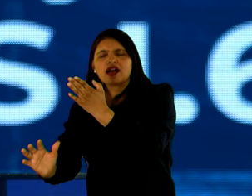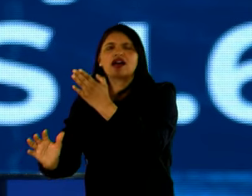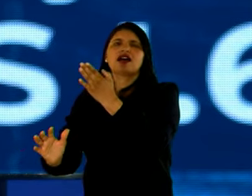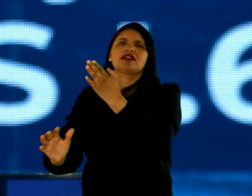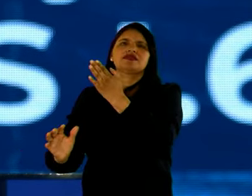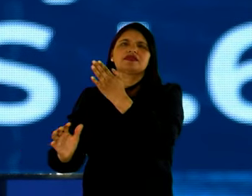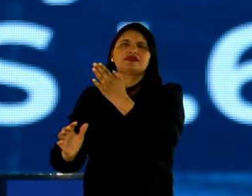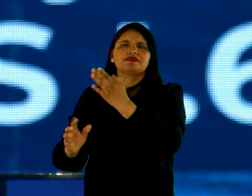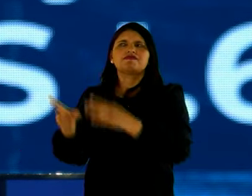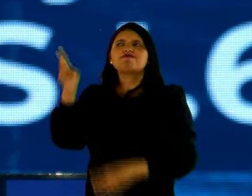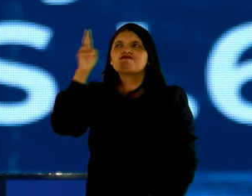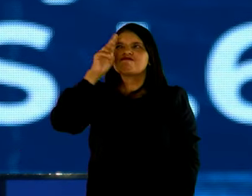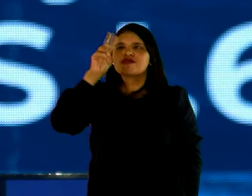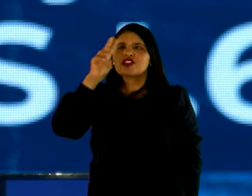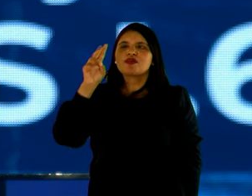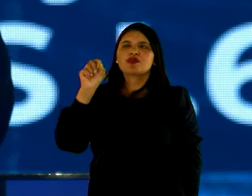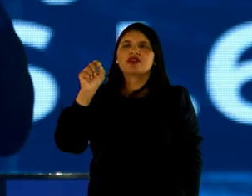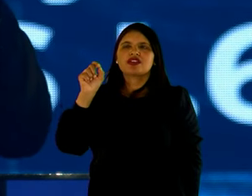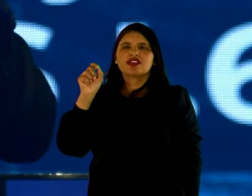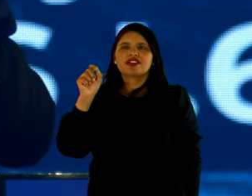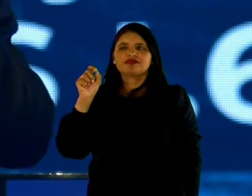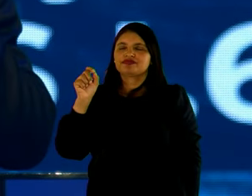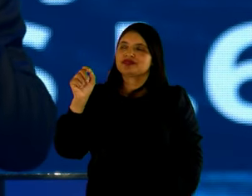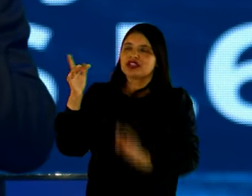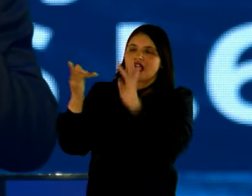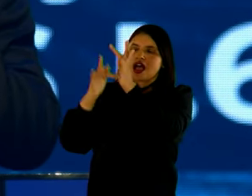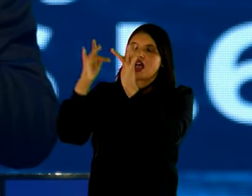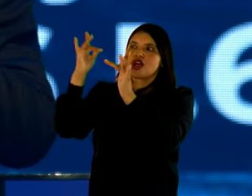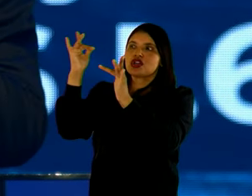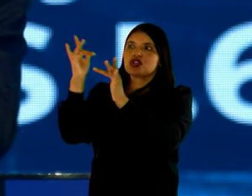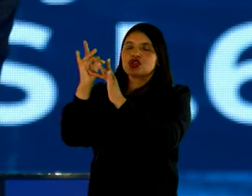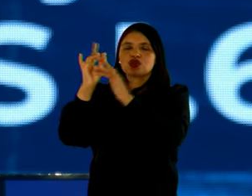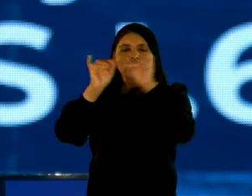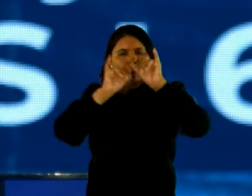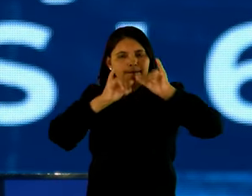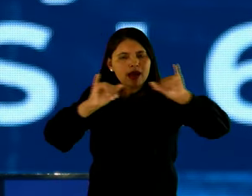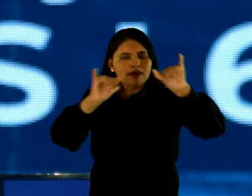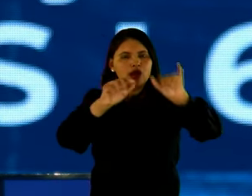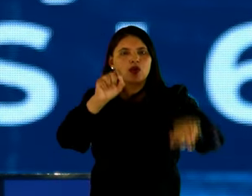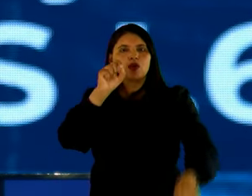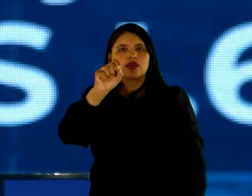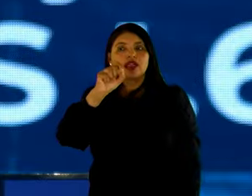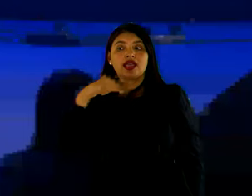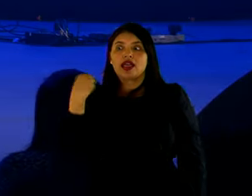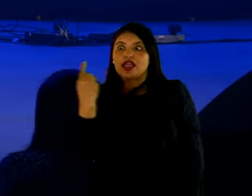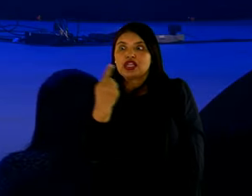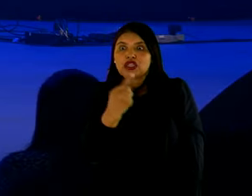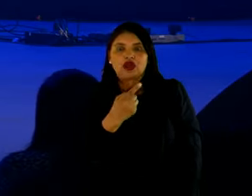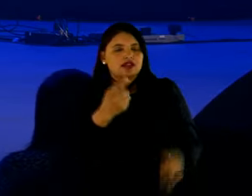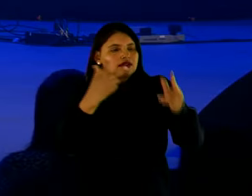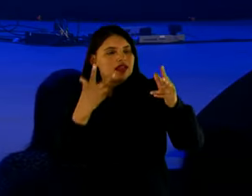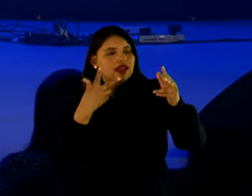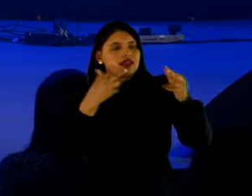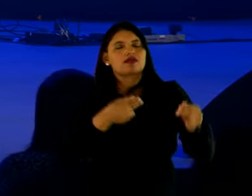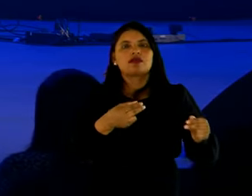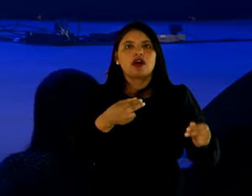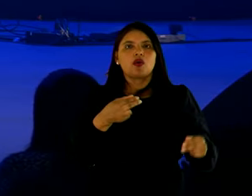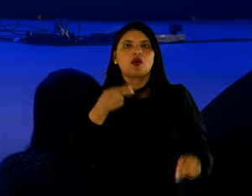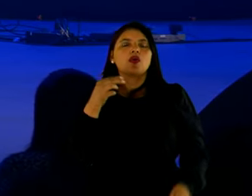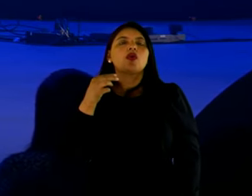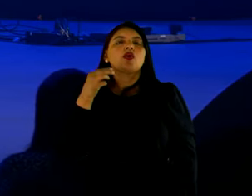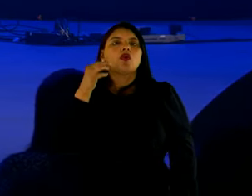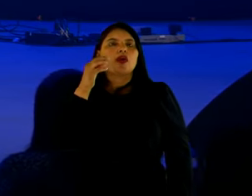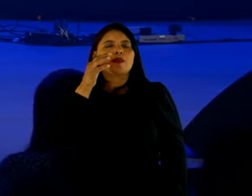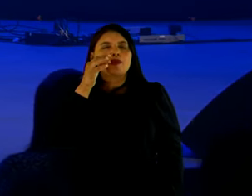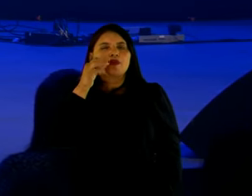Evangelhos que nós somos o sal da terra e que nós somos também a luz do mundo. Nós temos que fazer a